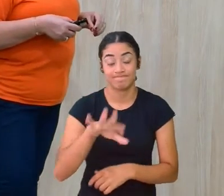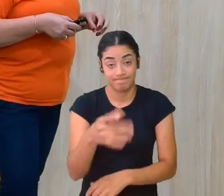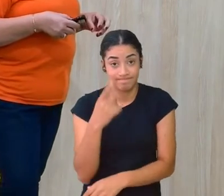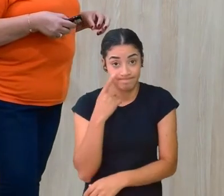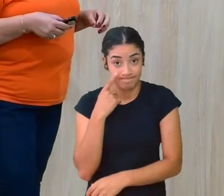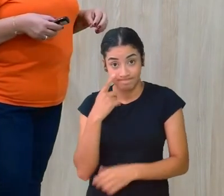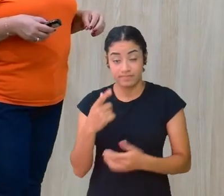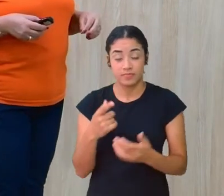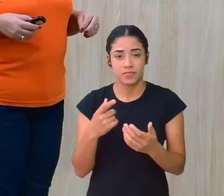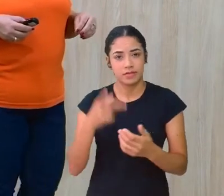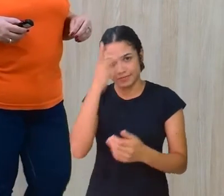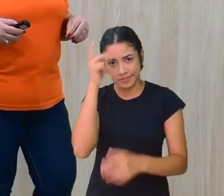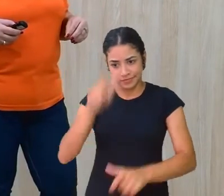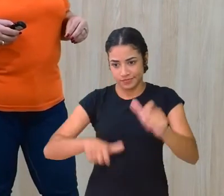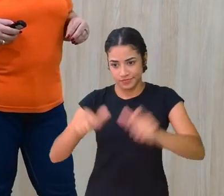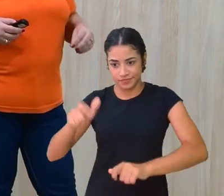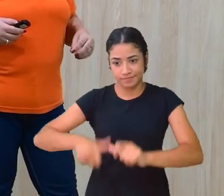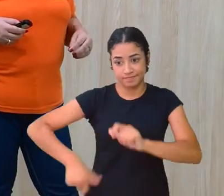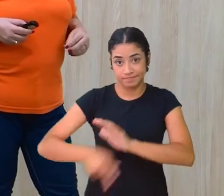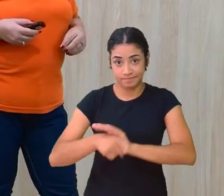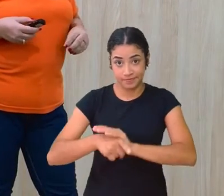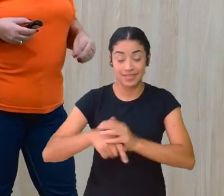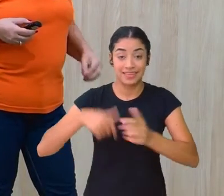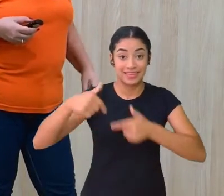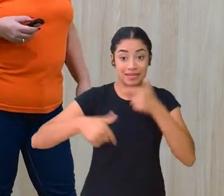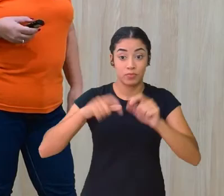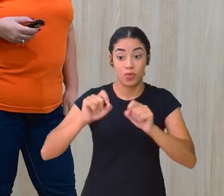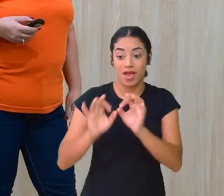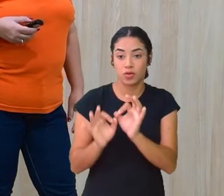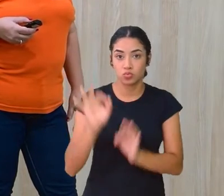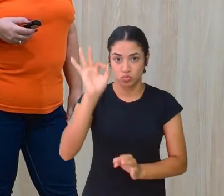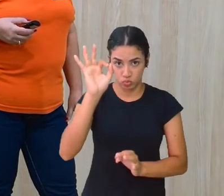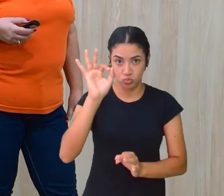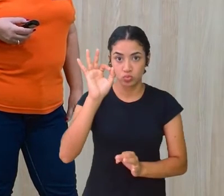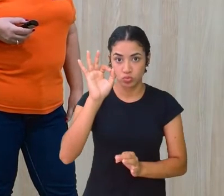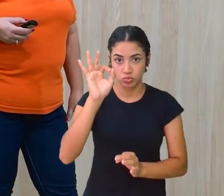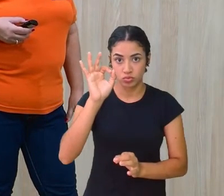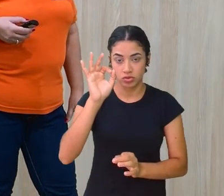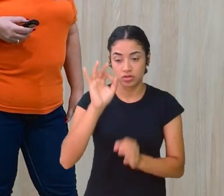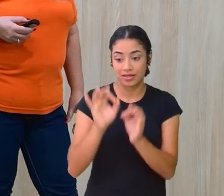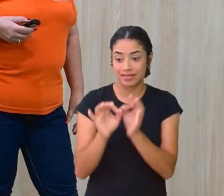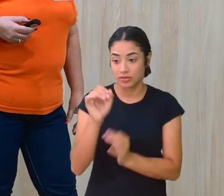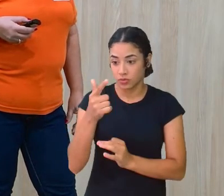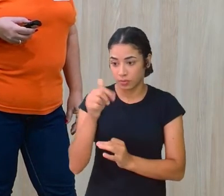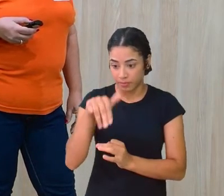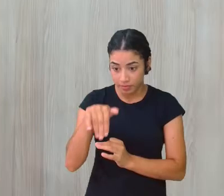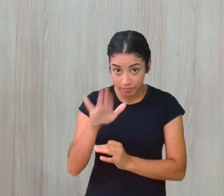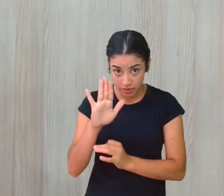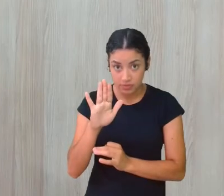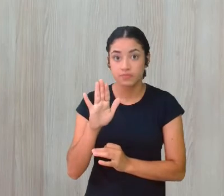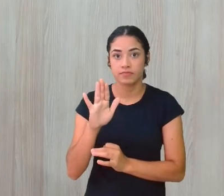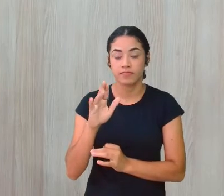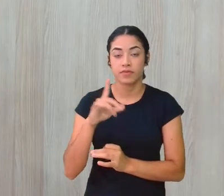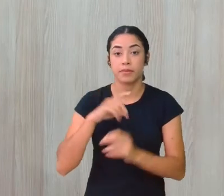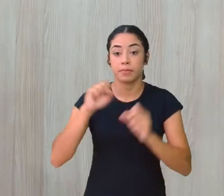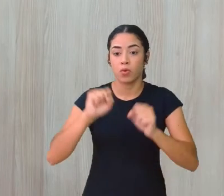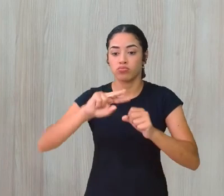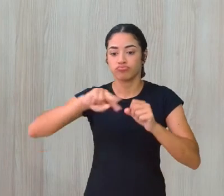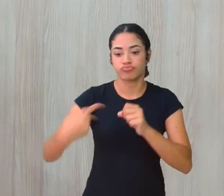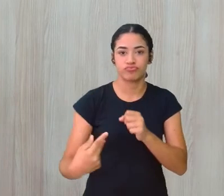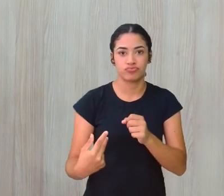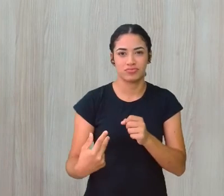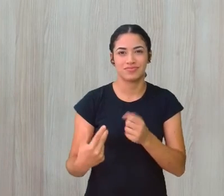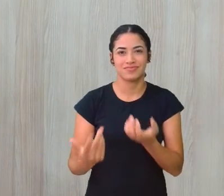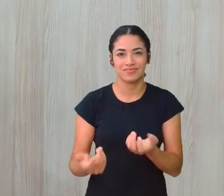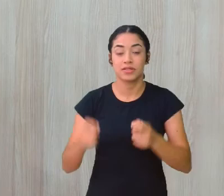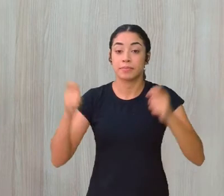Inclusive, as pessoas que trabalham em altura, a partir de 2 metros de altura, onde há risco de queda, tem que fazer um